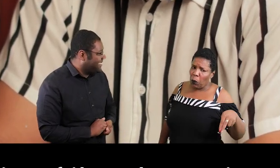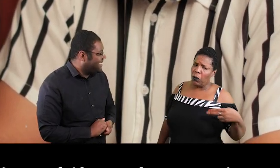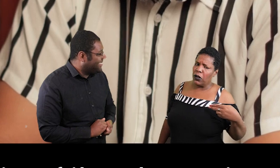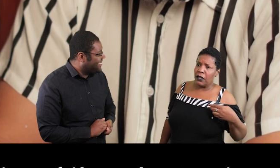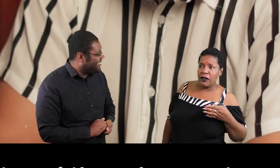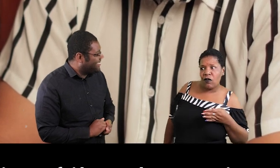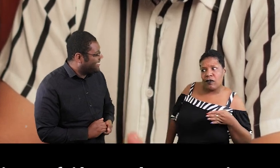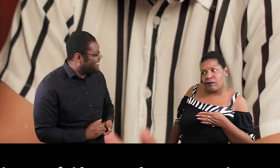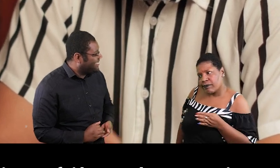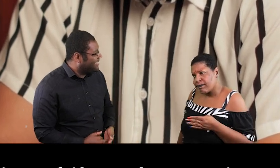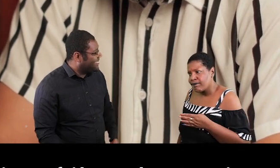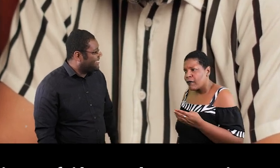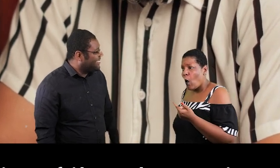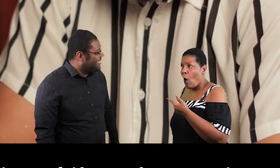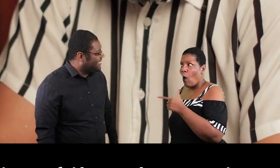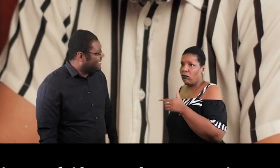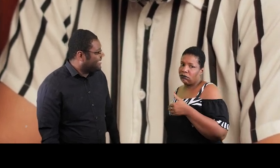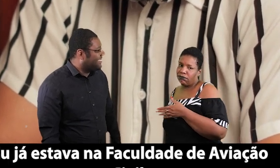fui buscando outras coisas.